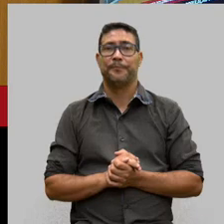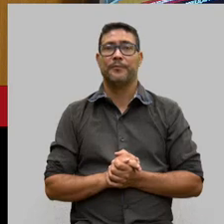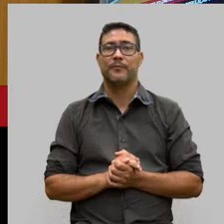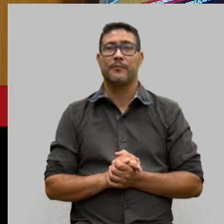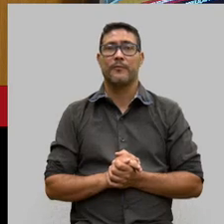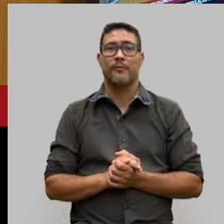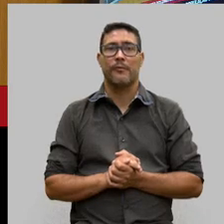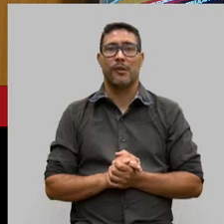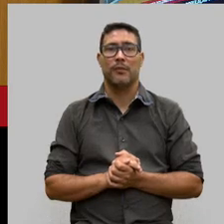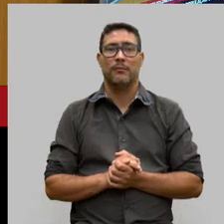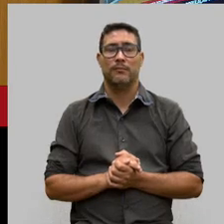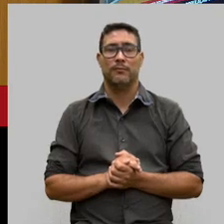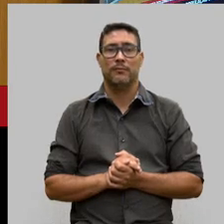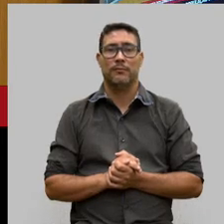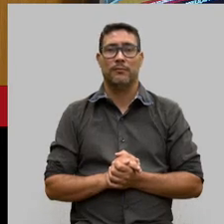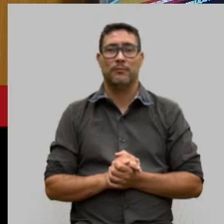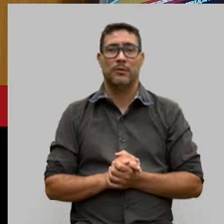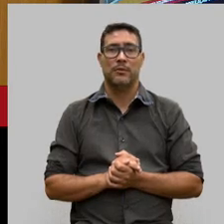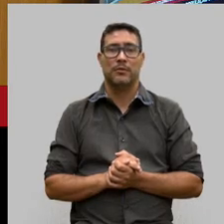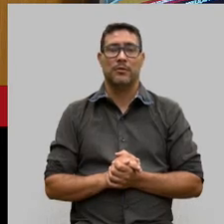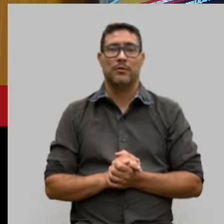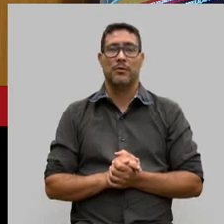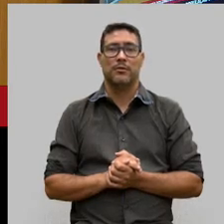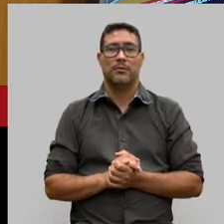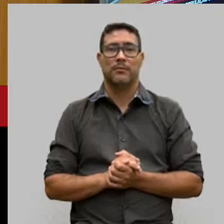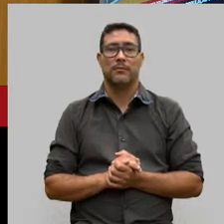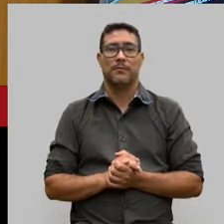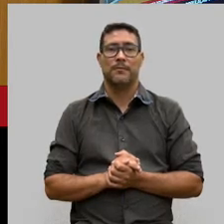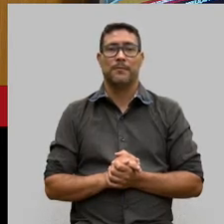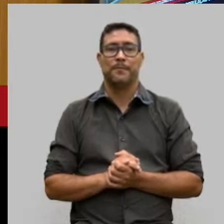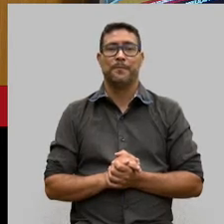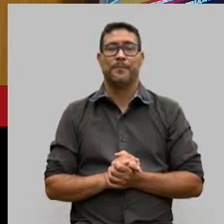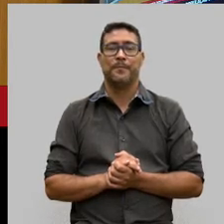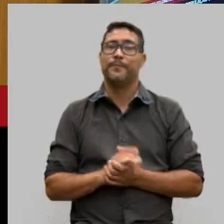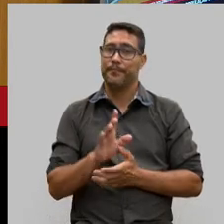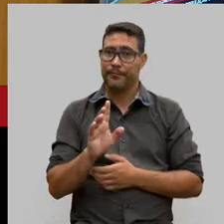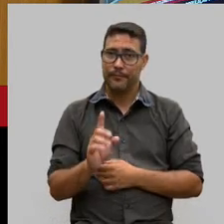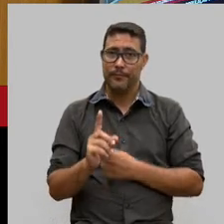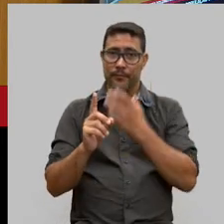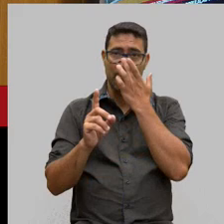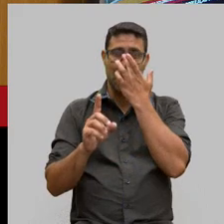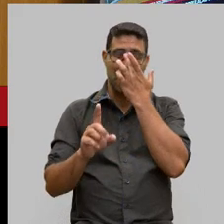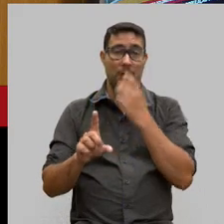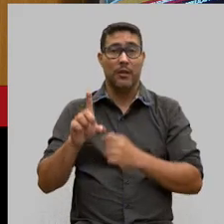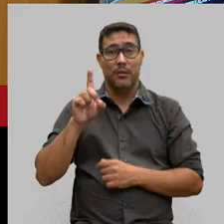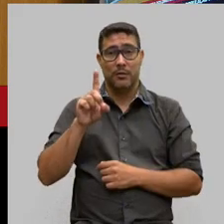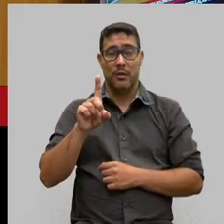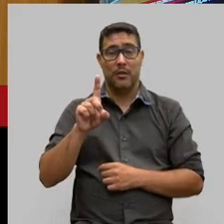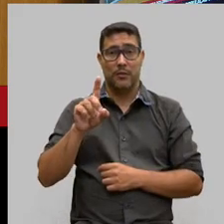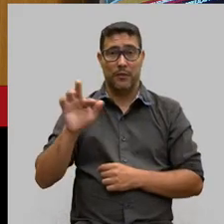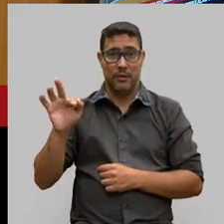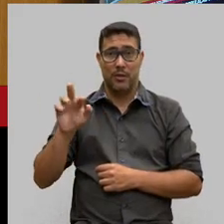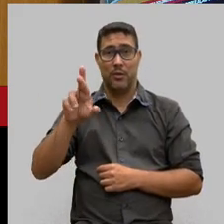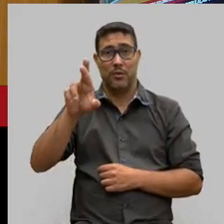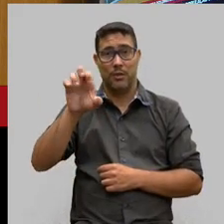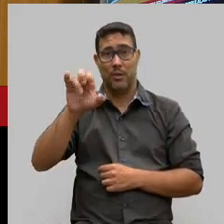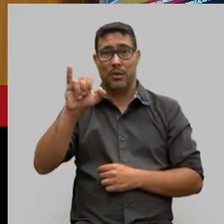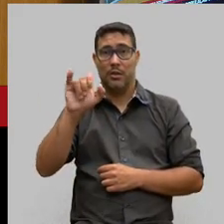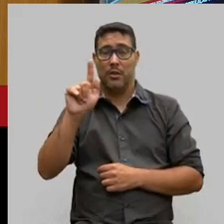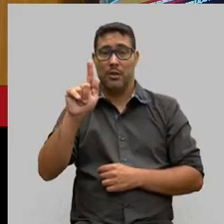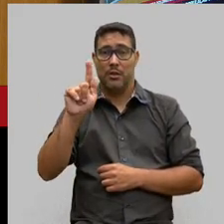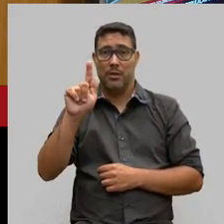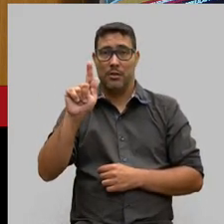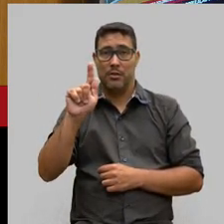né É então Primeiramente gostaríamos de chamar aqui o deputado federal Reginaldo Lopes da